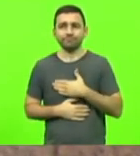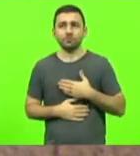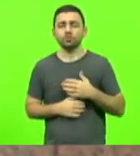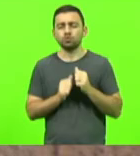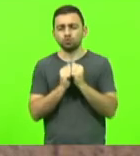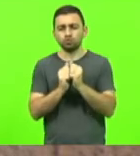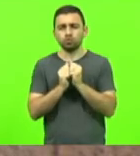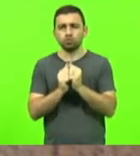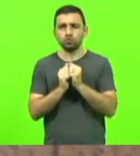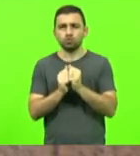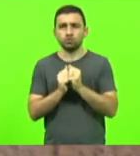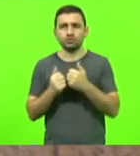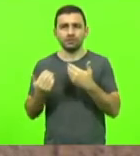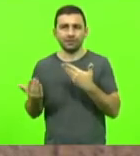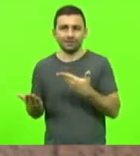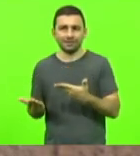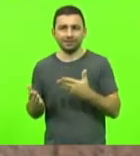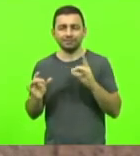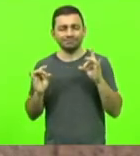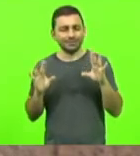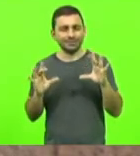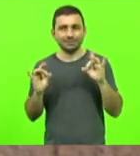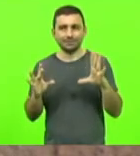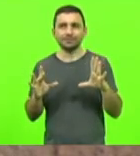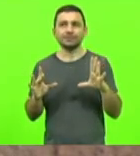Aldo. Foi uma pessoa especial e que